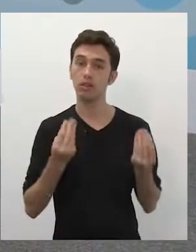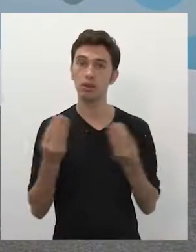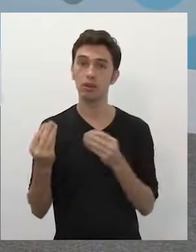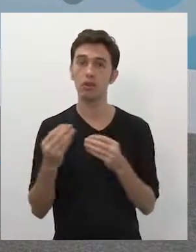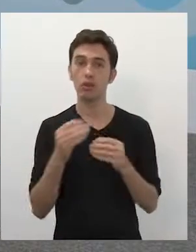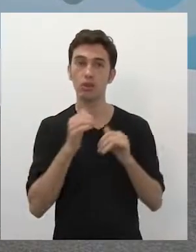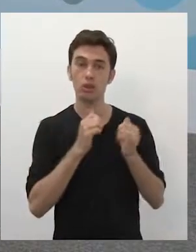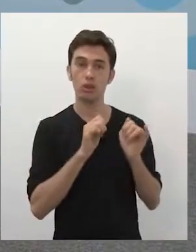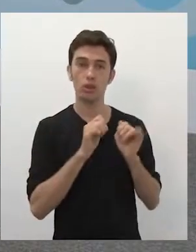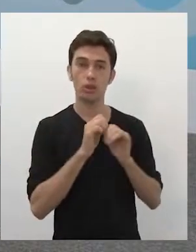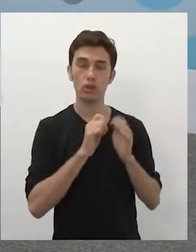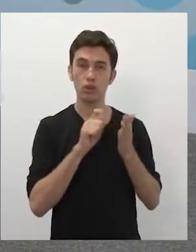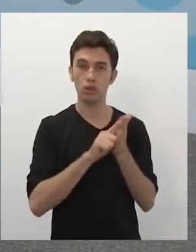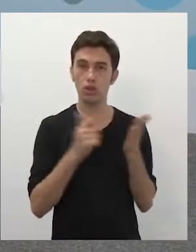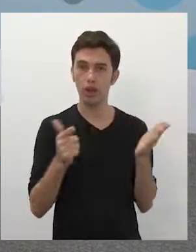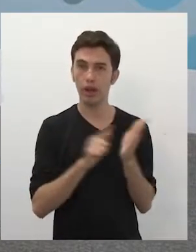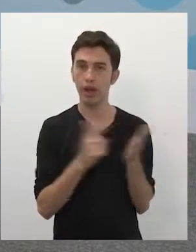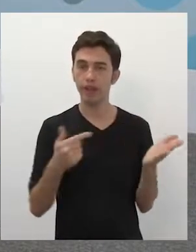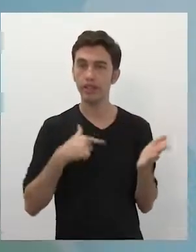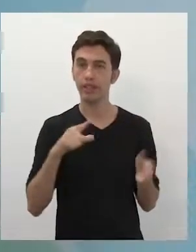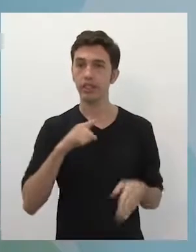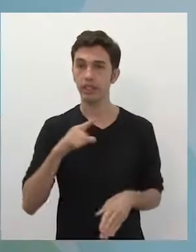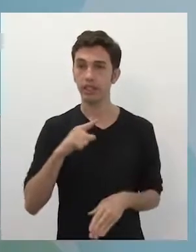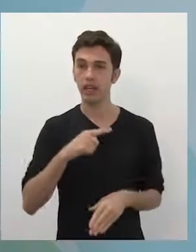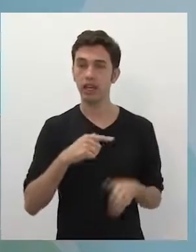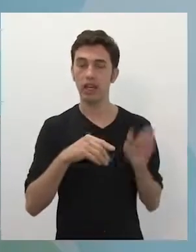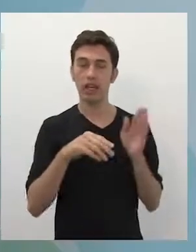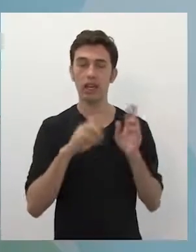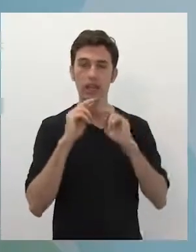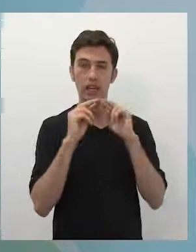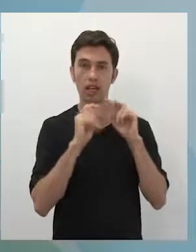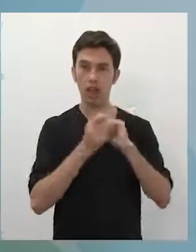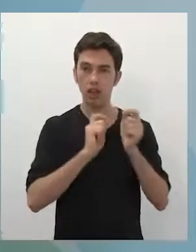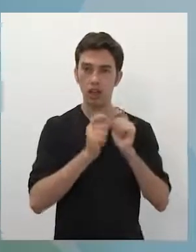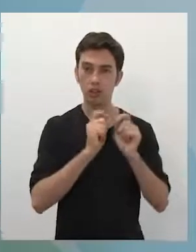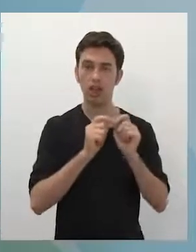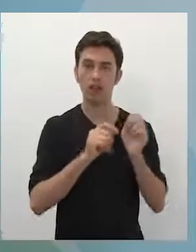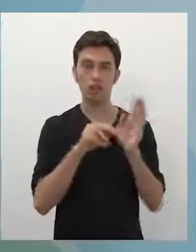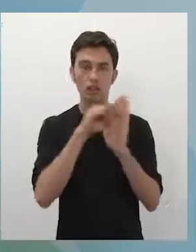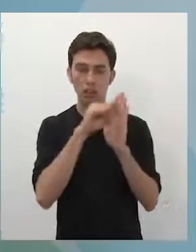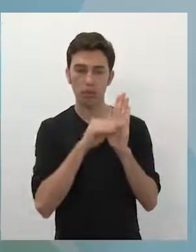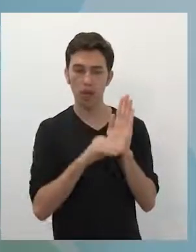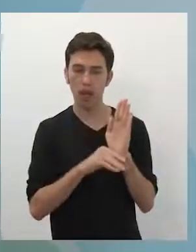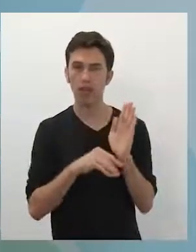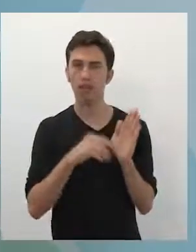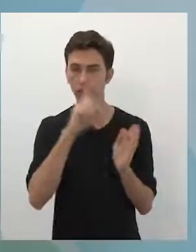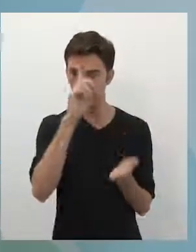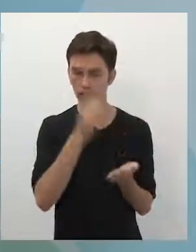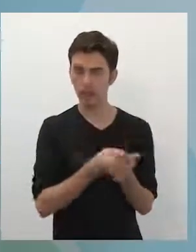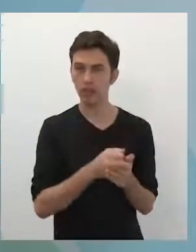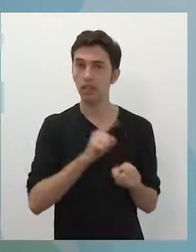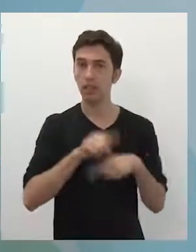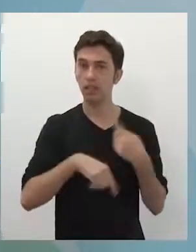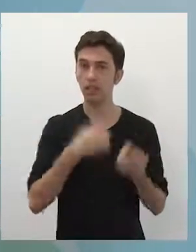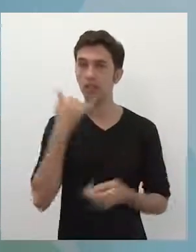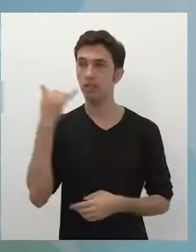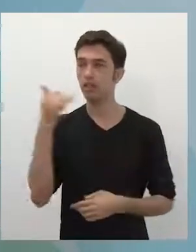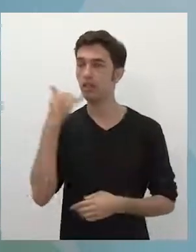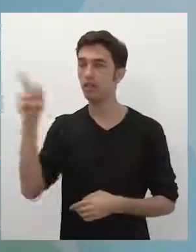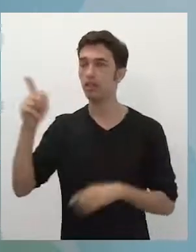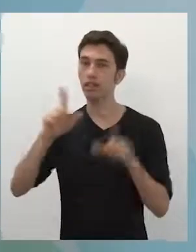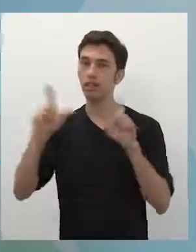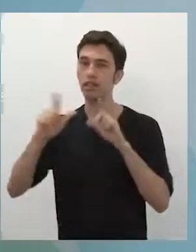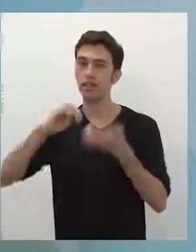se organizam, que antes eles têm a reunião de pauta, como a aluna Júlia colocou, e eles vão ligando para as parceiras também, o que tem de novo, o que saiu